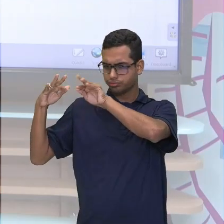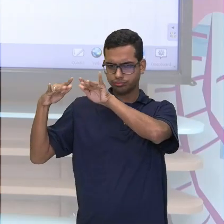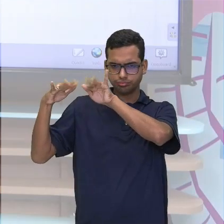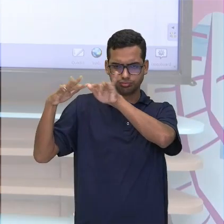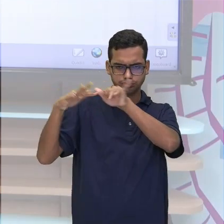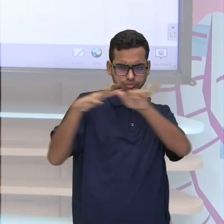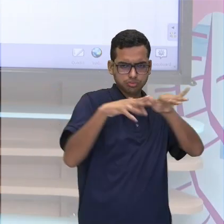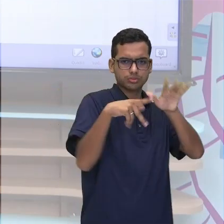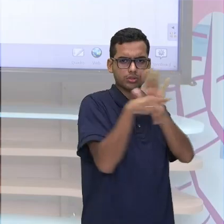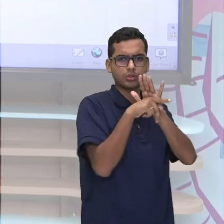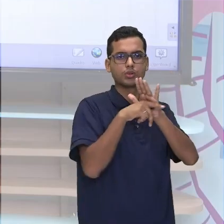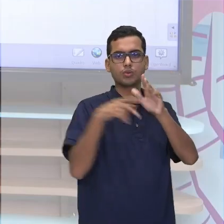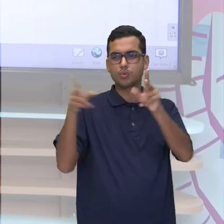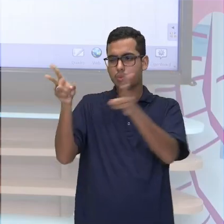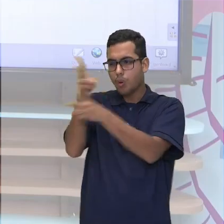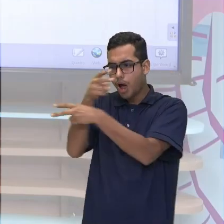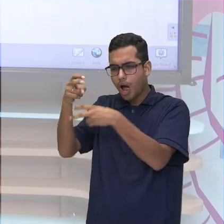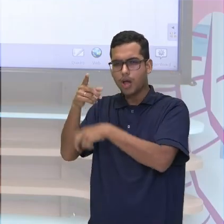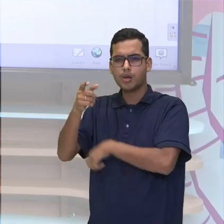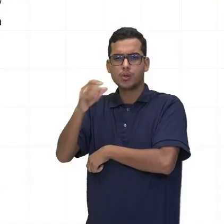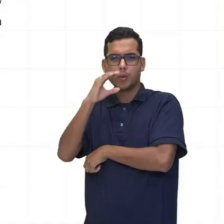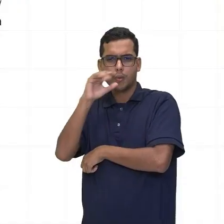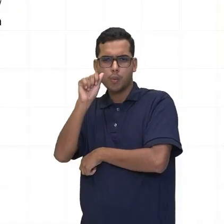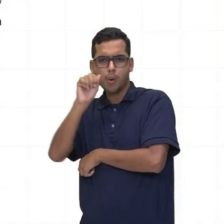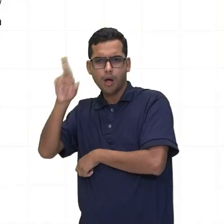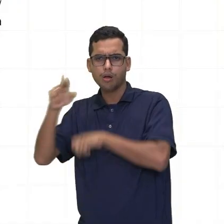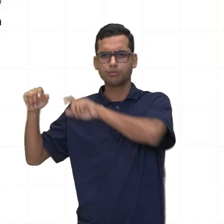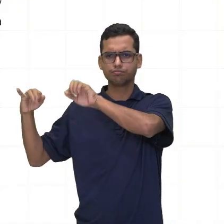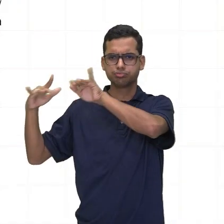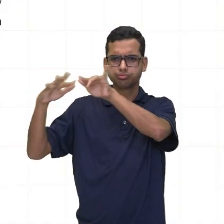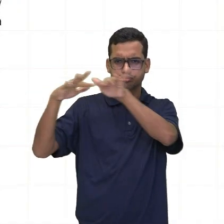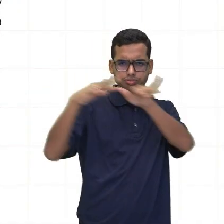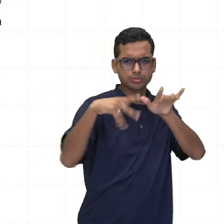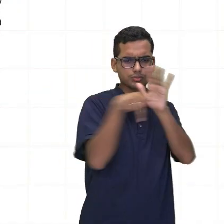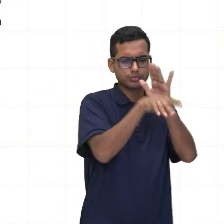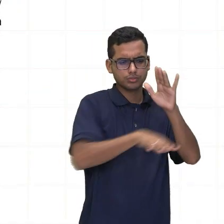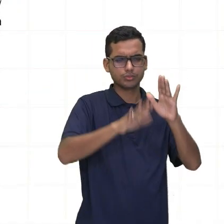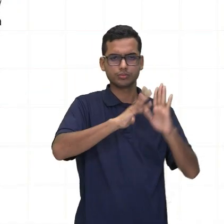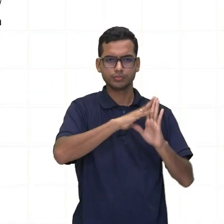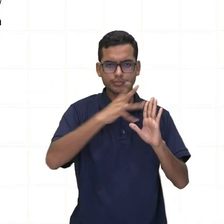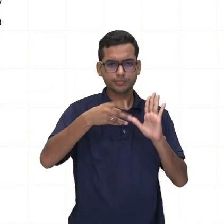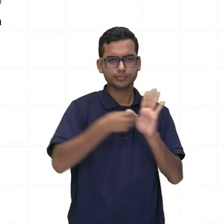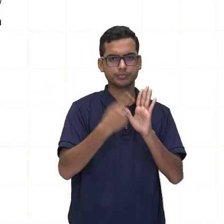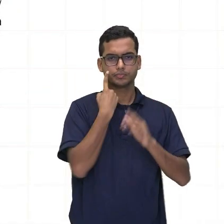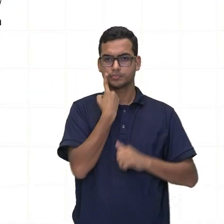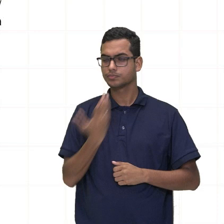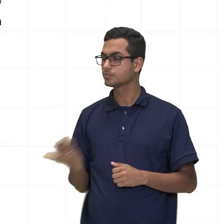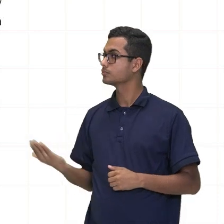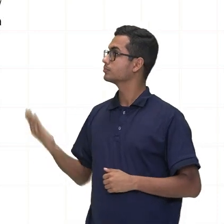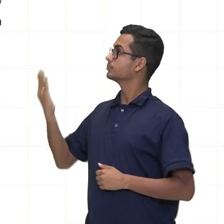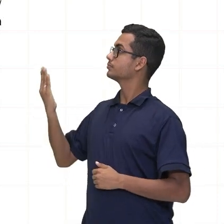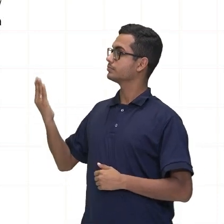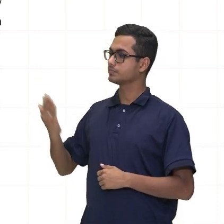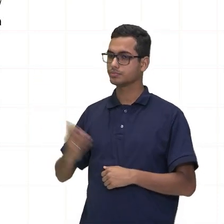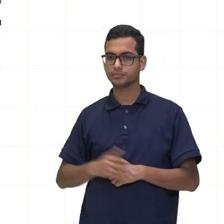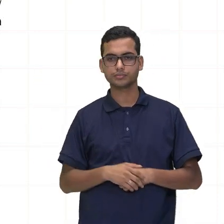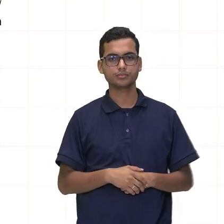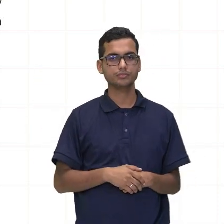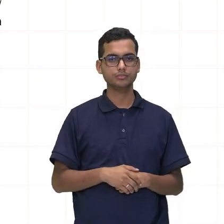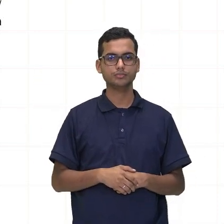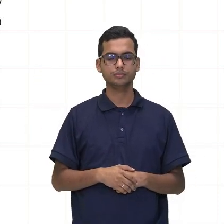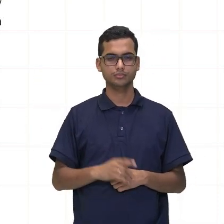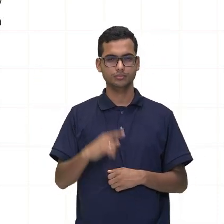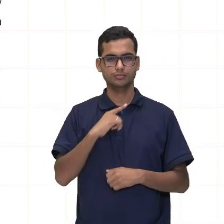da Amazônia. E aí nós temos a friagem, olha. Aí uma imagem para vocês observarem, né? Nós temos essa entrada dessa